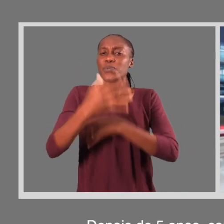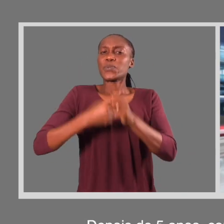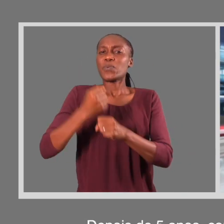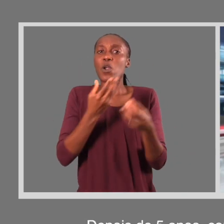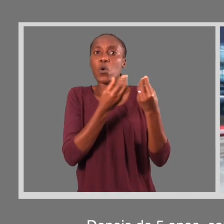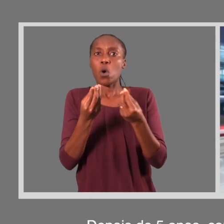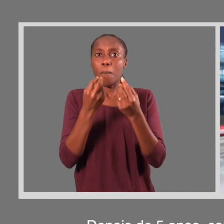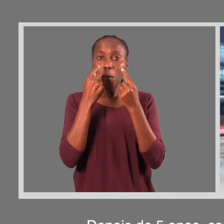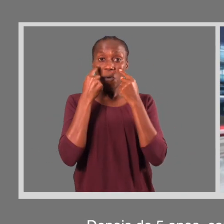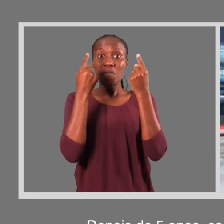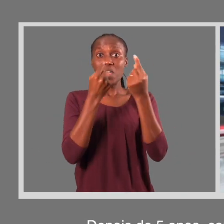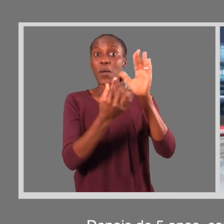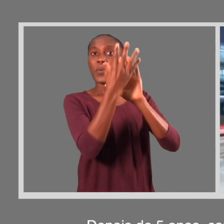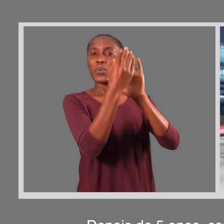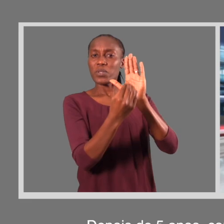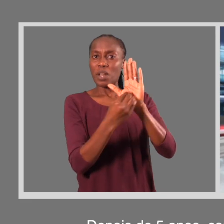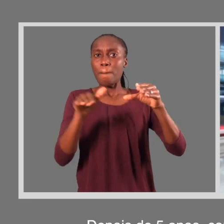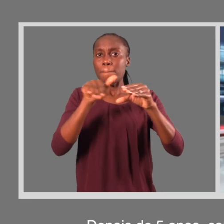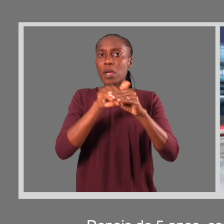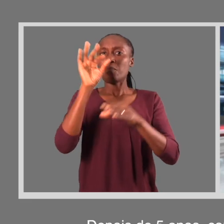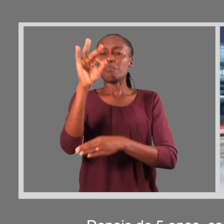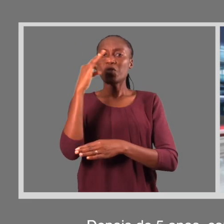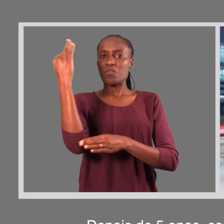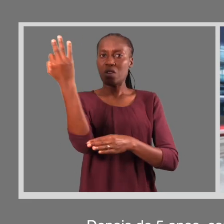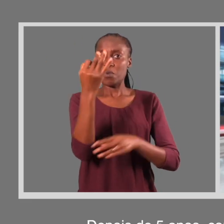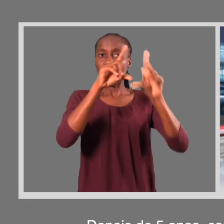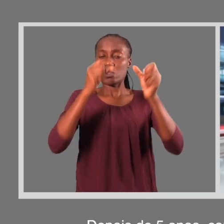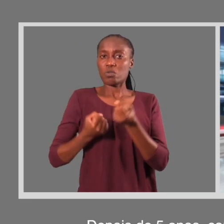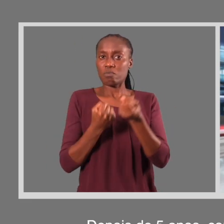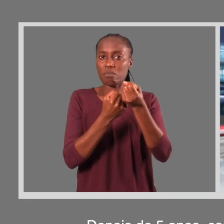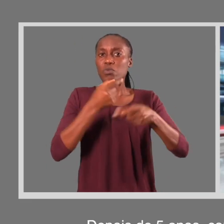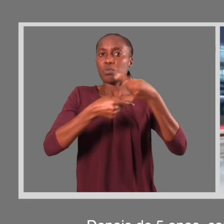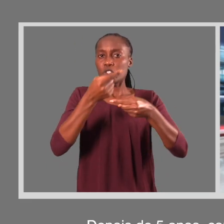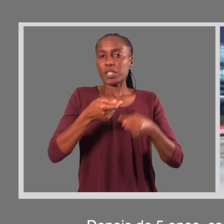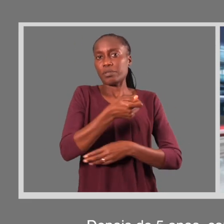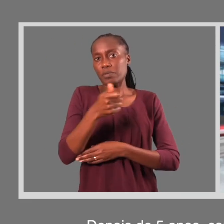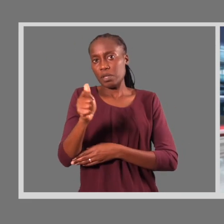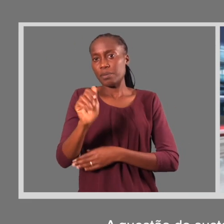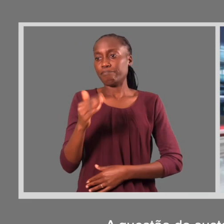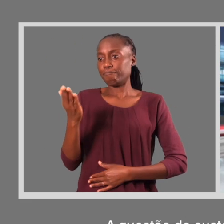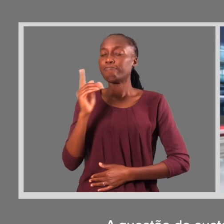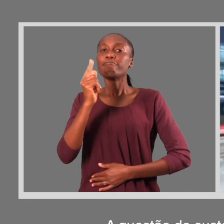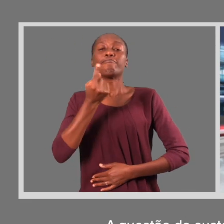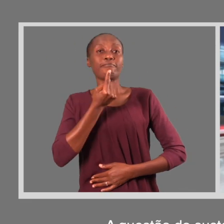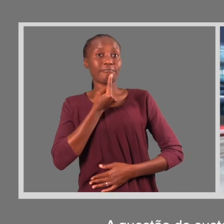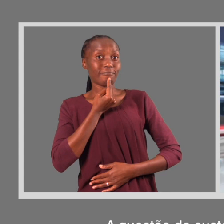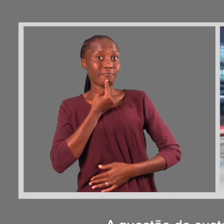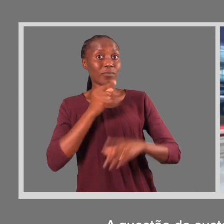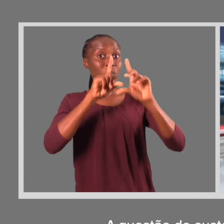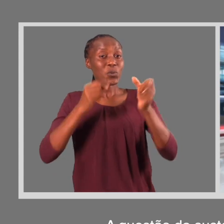anos, como é que olha os membros do FAMOD neste momento em termos de sustentabilidade dos seus projetos? A questão da